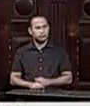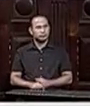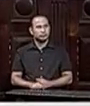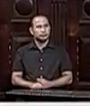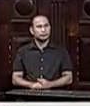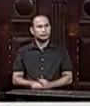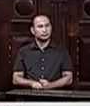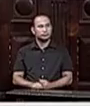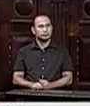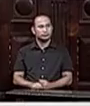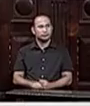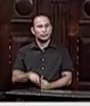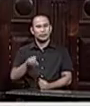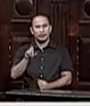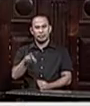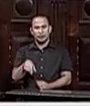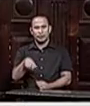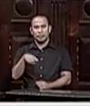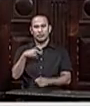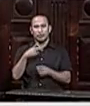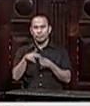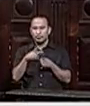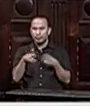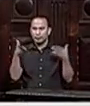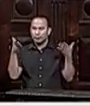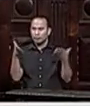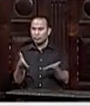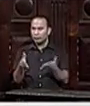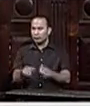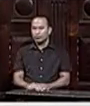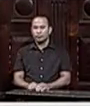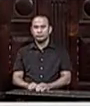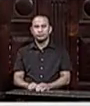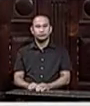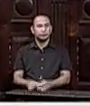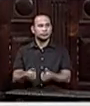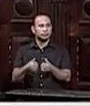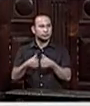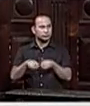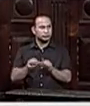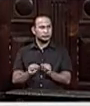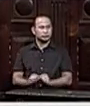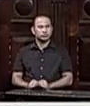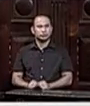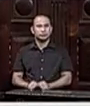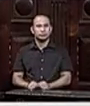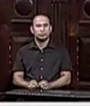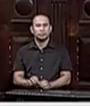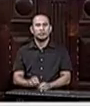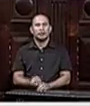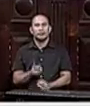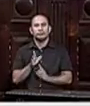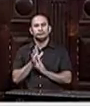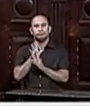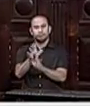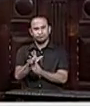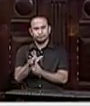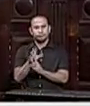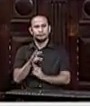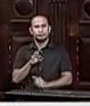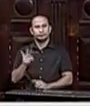é o problema que hoje está colocado no âmbito do Supremo Tribunal